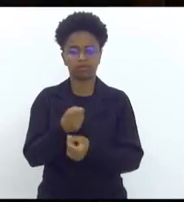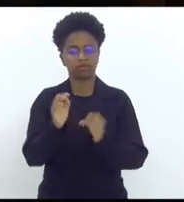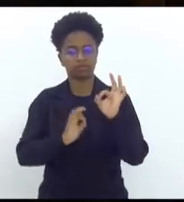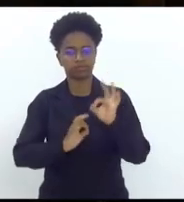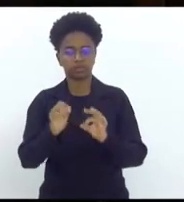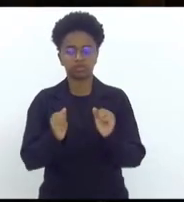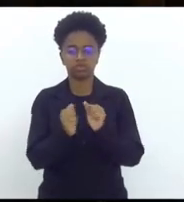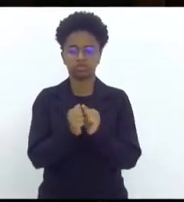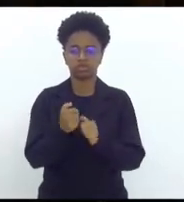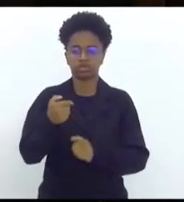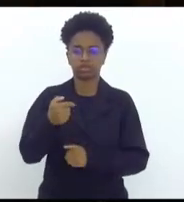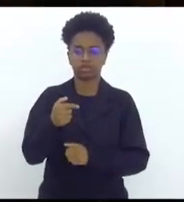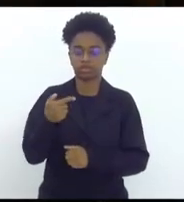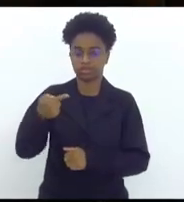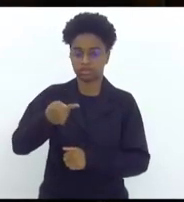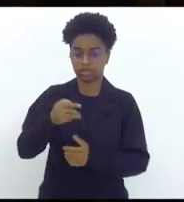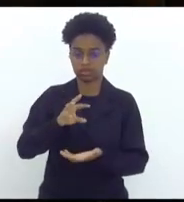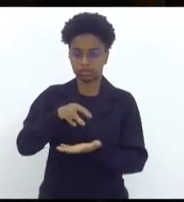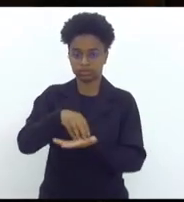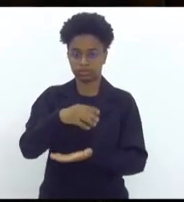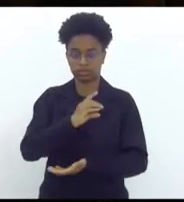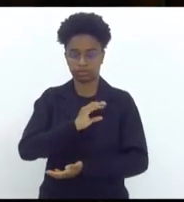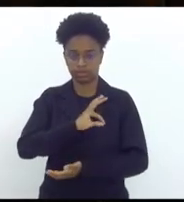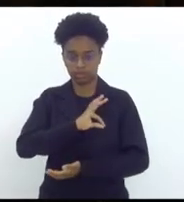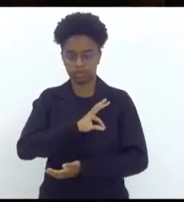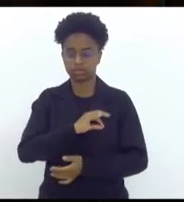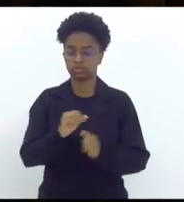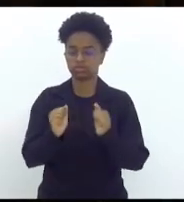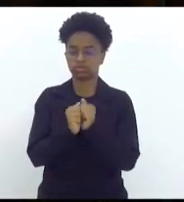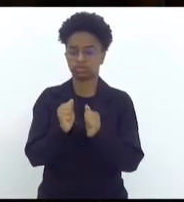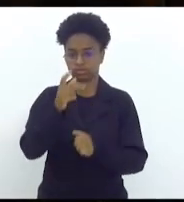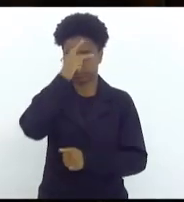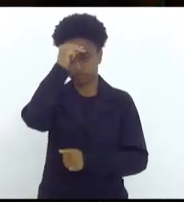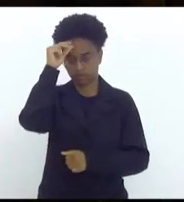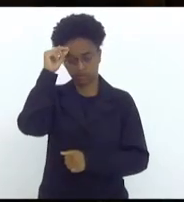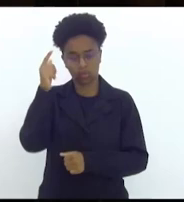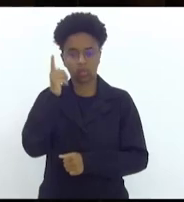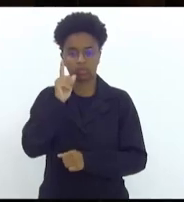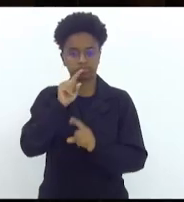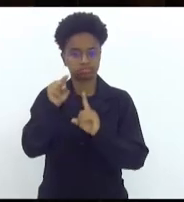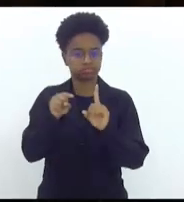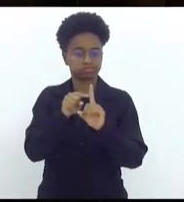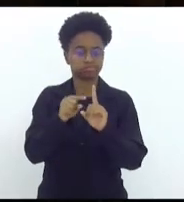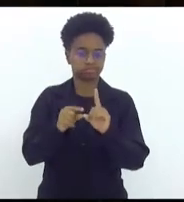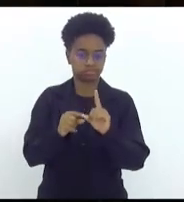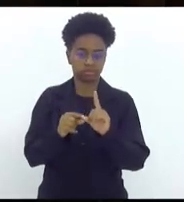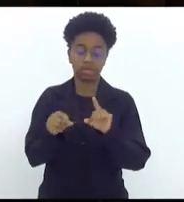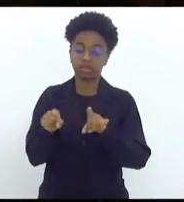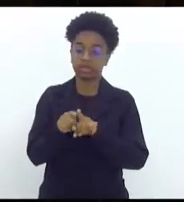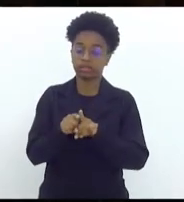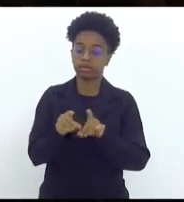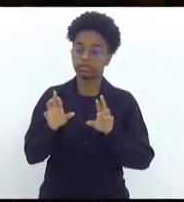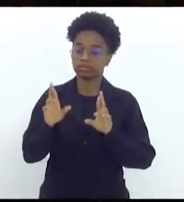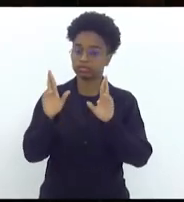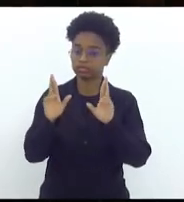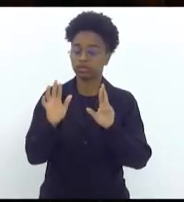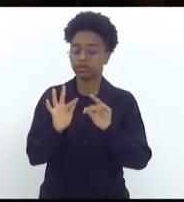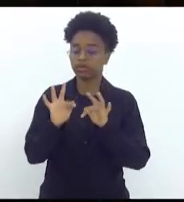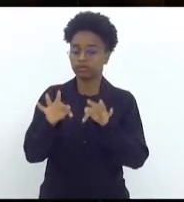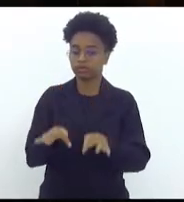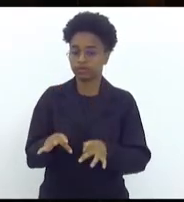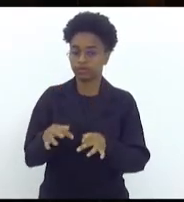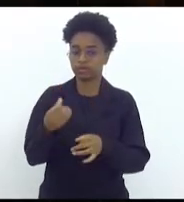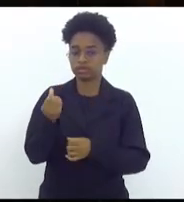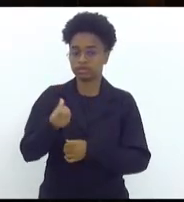conjunto com Sétimo Batalhão com a Prefeitura de São Gonçalo para que esses números sejam alcançados e a gente espera que não encerramento desse